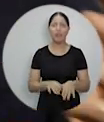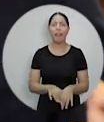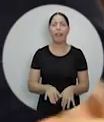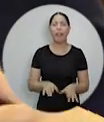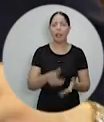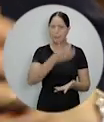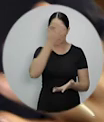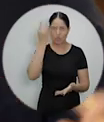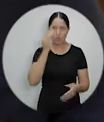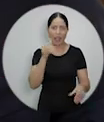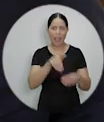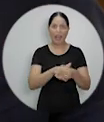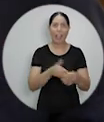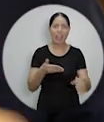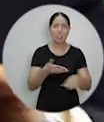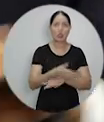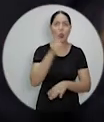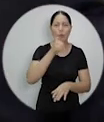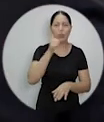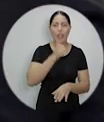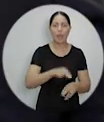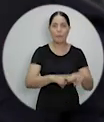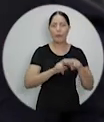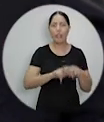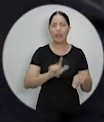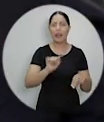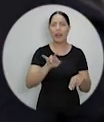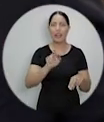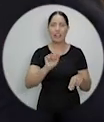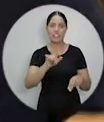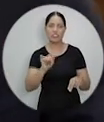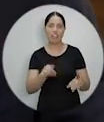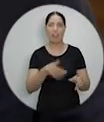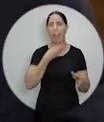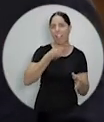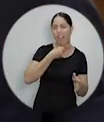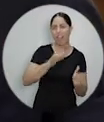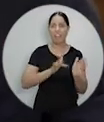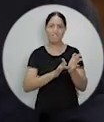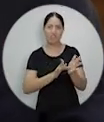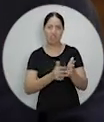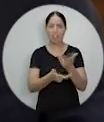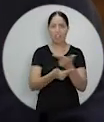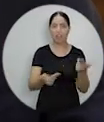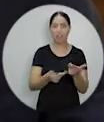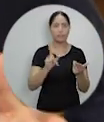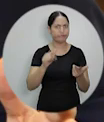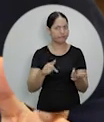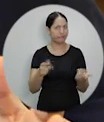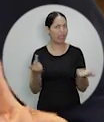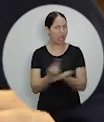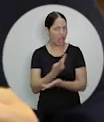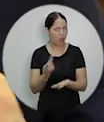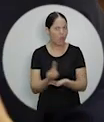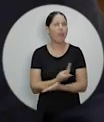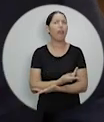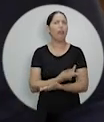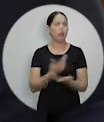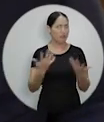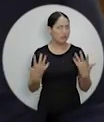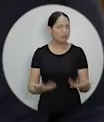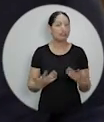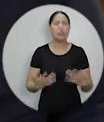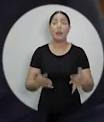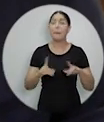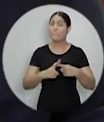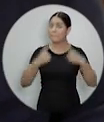chamadas laranjas, candidaturas laranjas, deveria se acabar com essas candidaturas. Esse é o equívoco significativo.